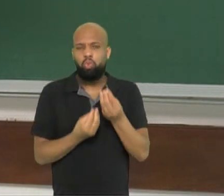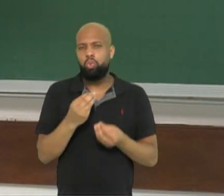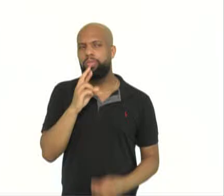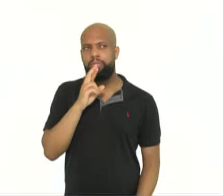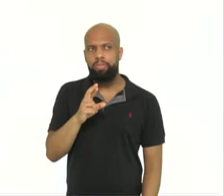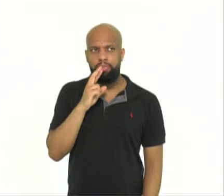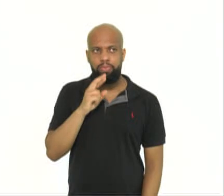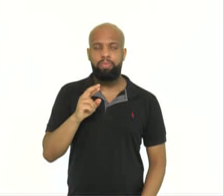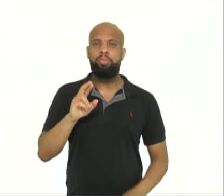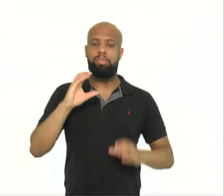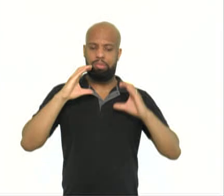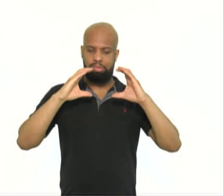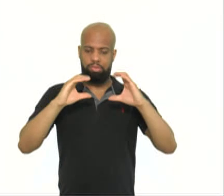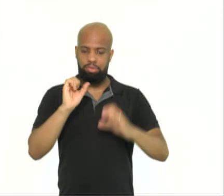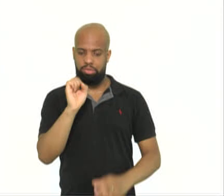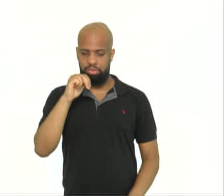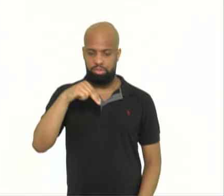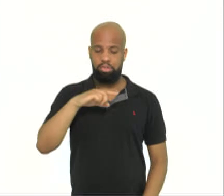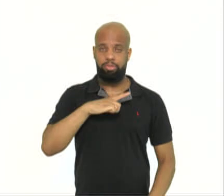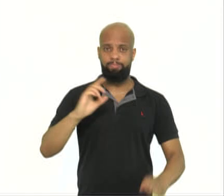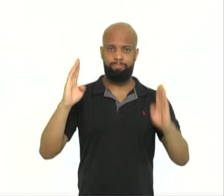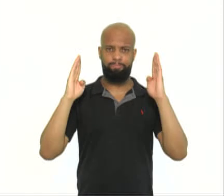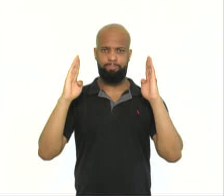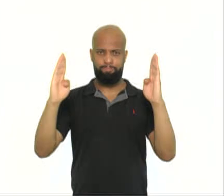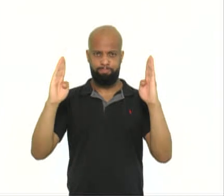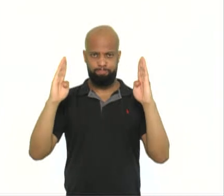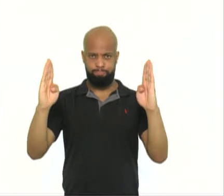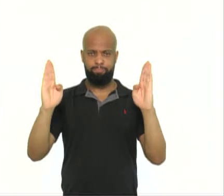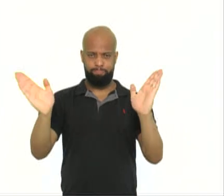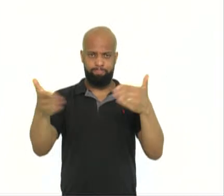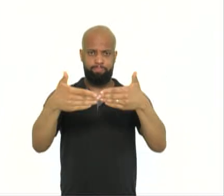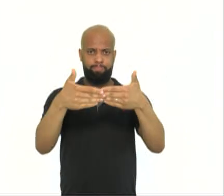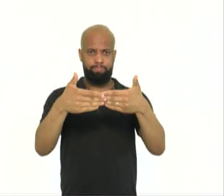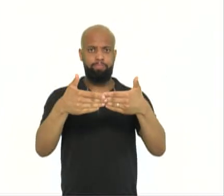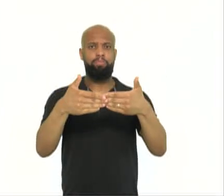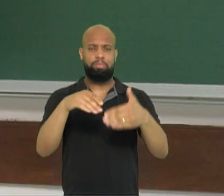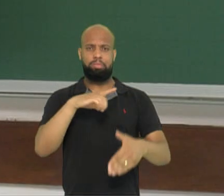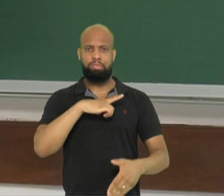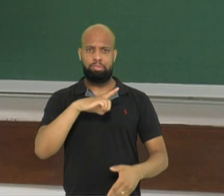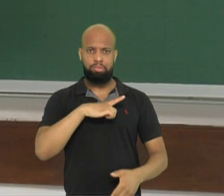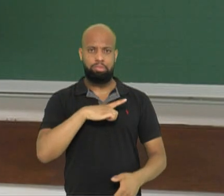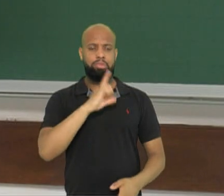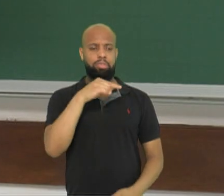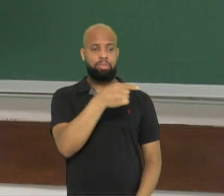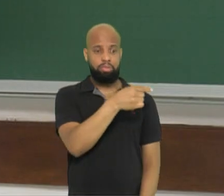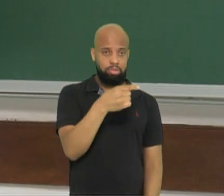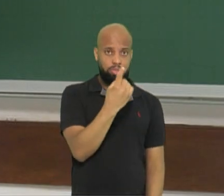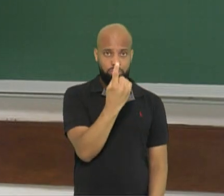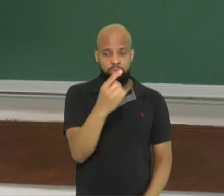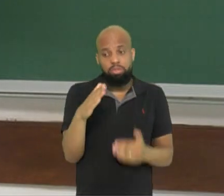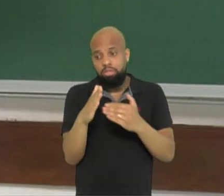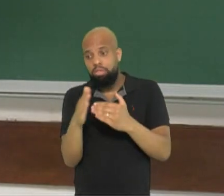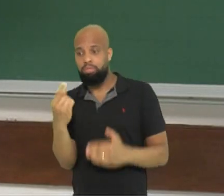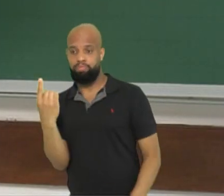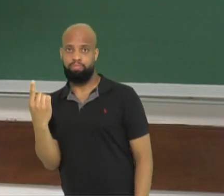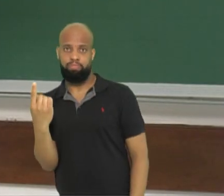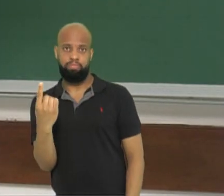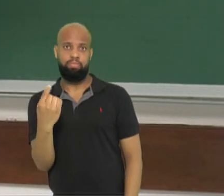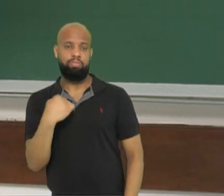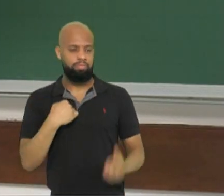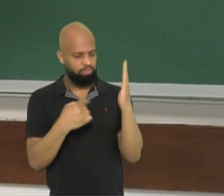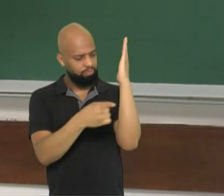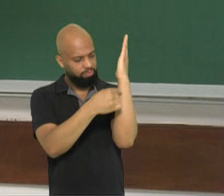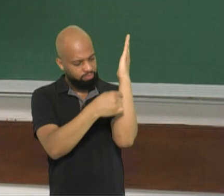a função seno está limitada ali nesse intervalo de fechado para menos 1 e 1. Que então eu